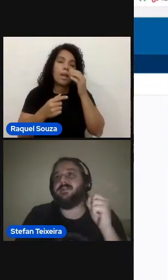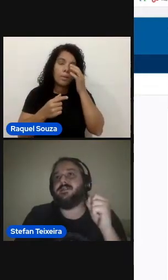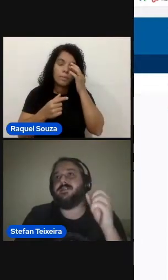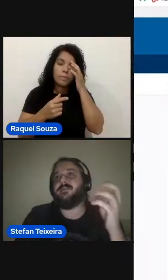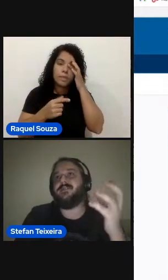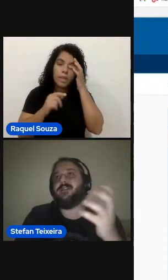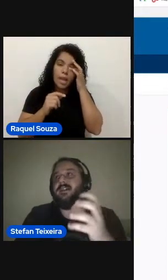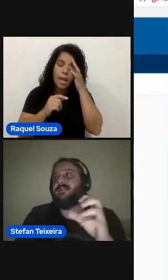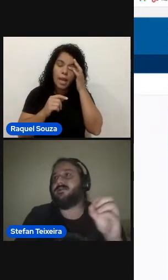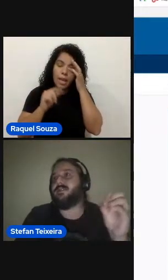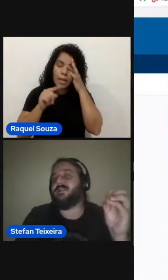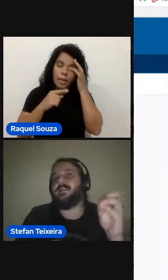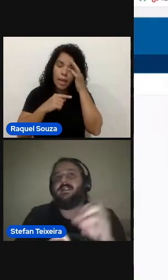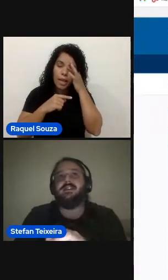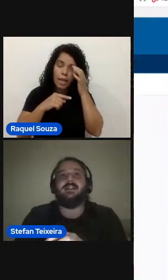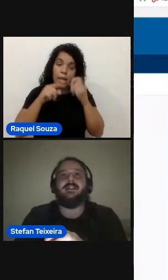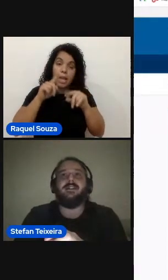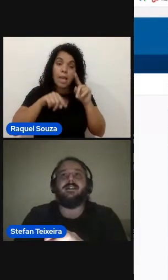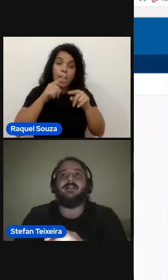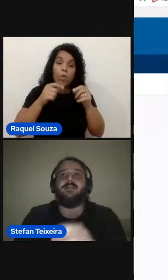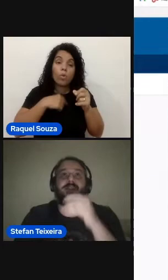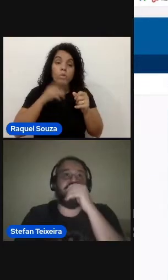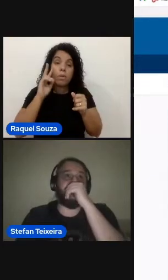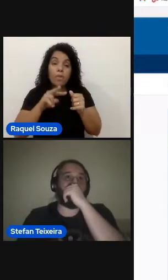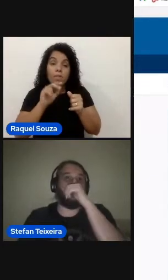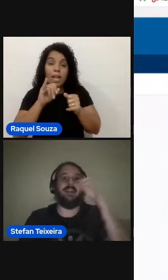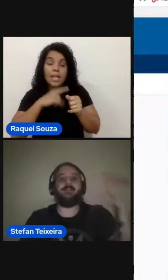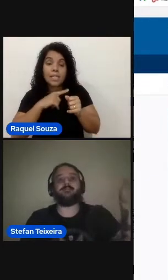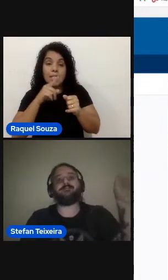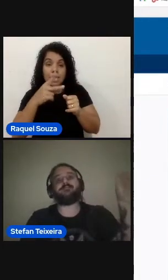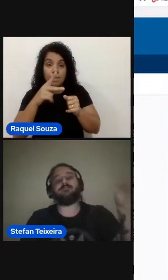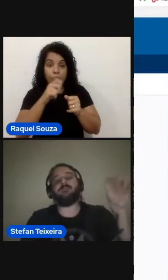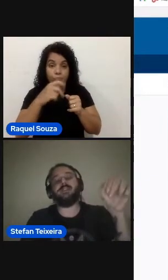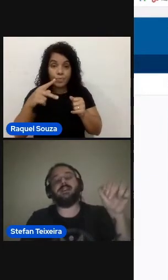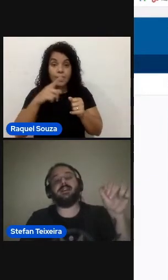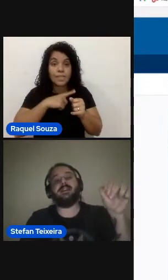de verificar se essa sua aplicação tem